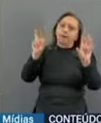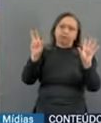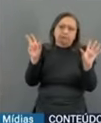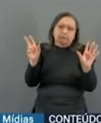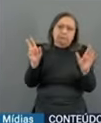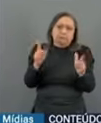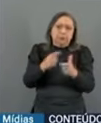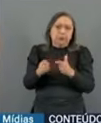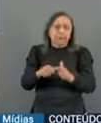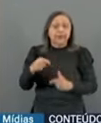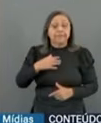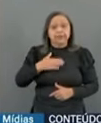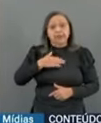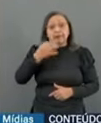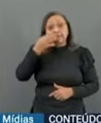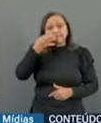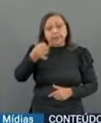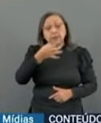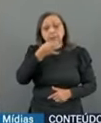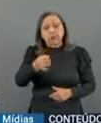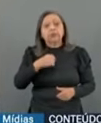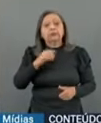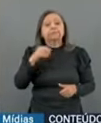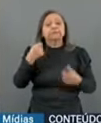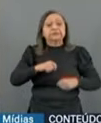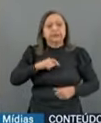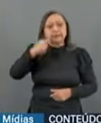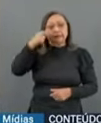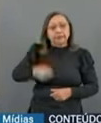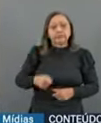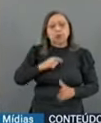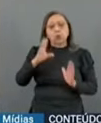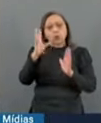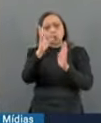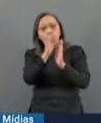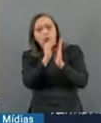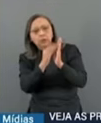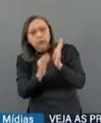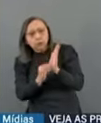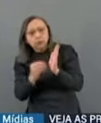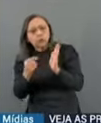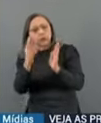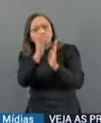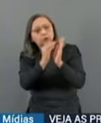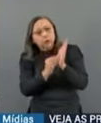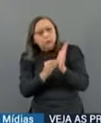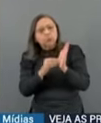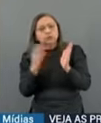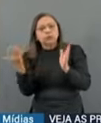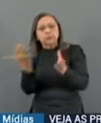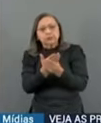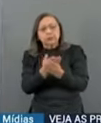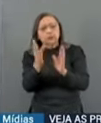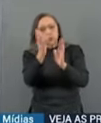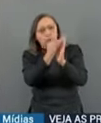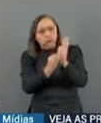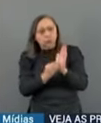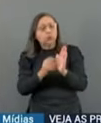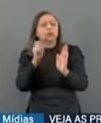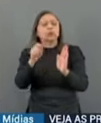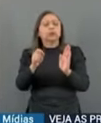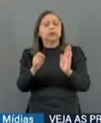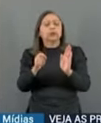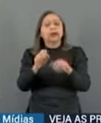meu ver, o que deve ser determinante é o conteúdo dos autos e o que diz